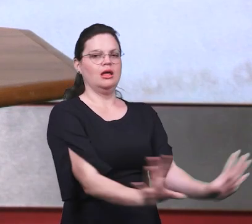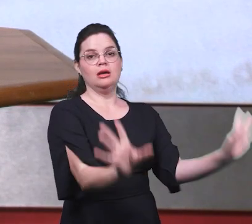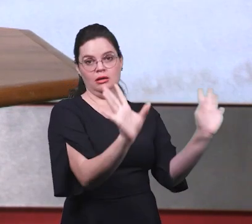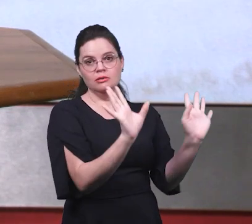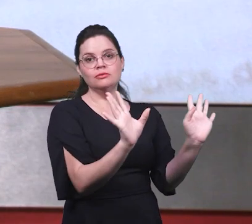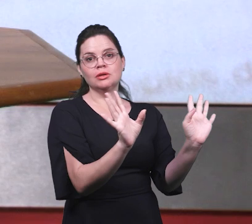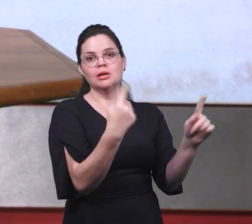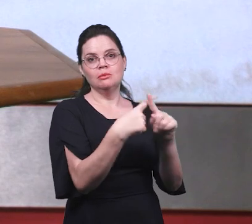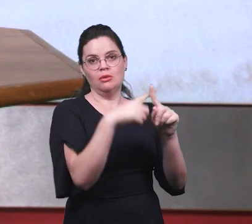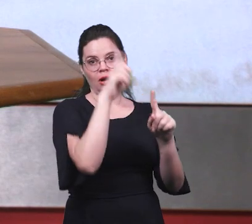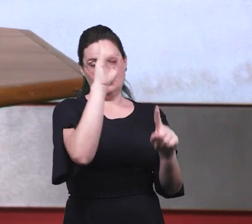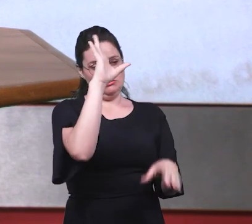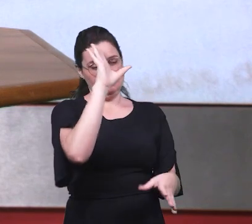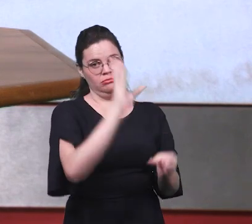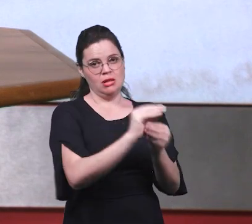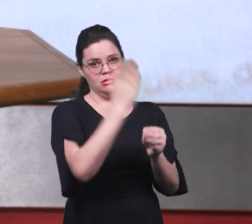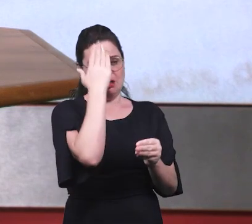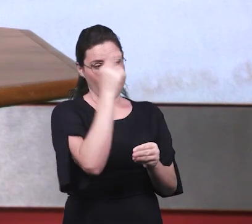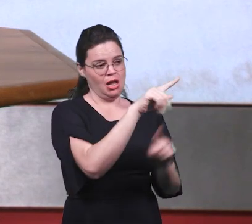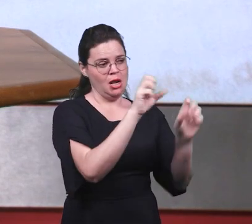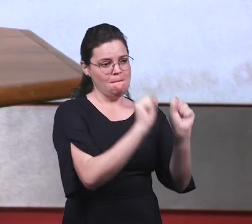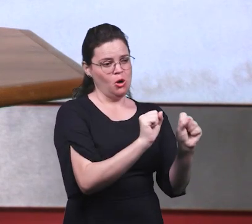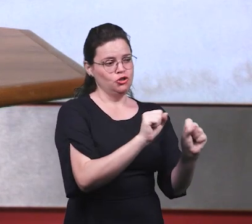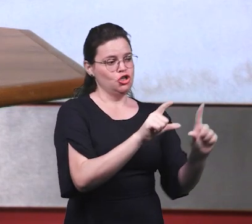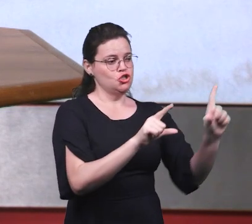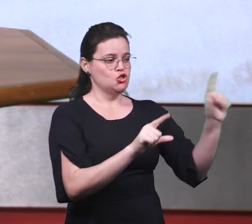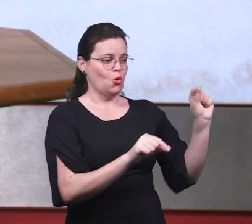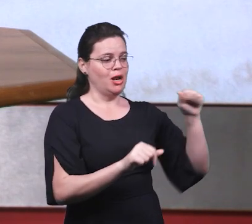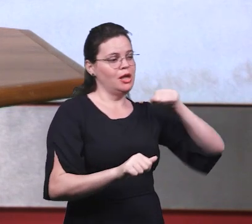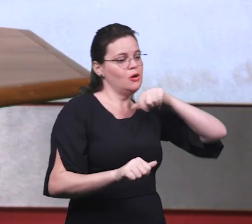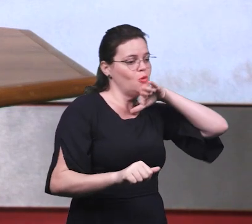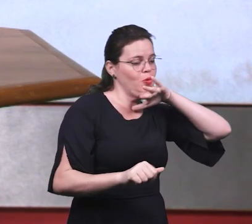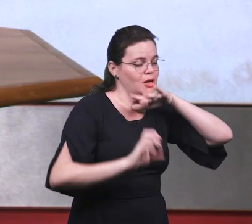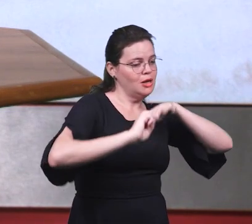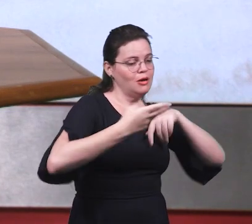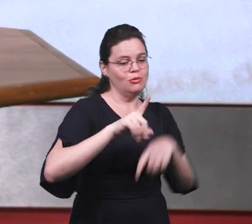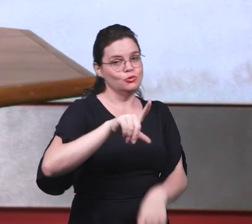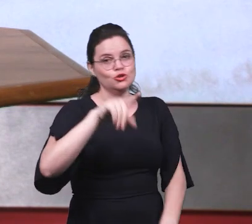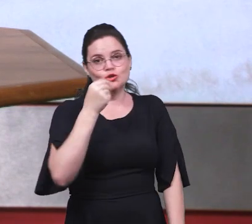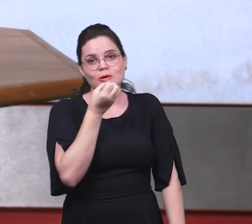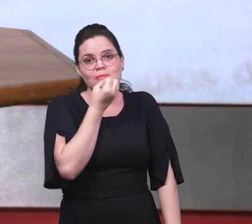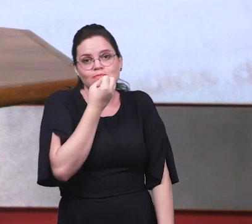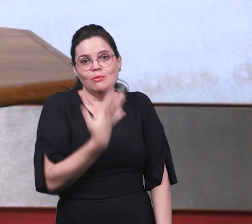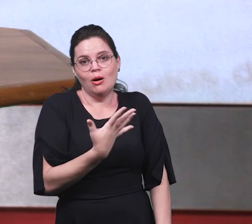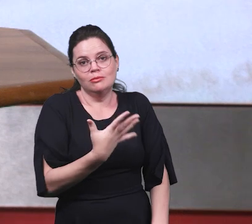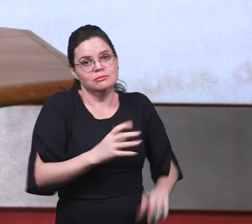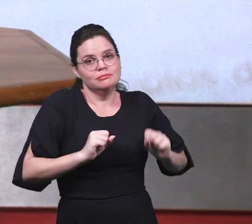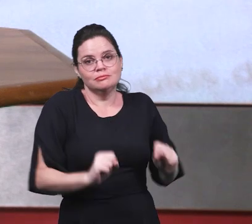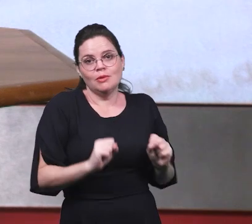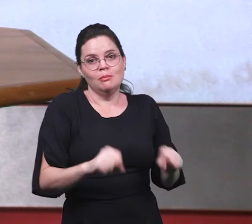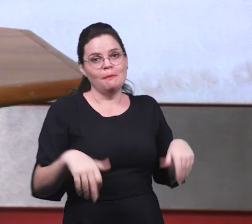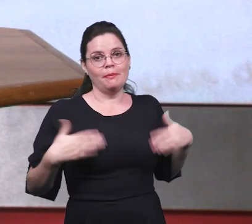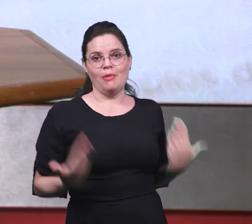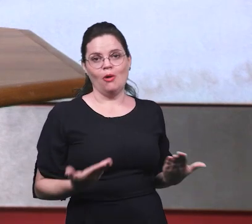imagem e semelhança de Deus, poderia usar o livre-arbítrio concedido para escolher o